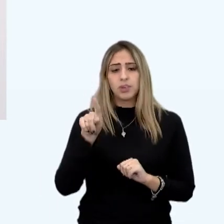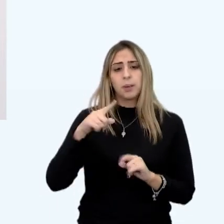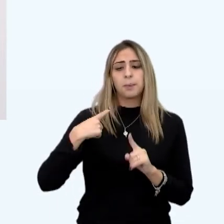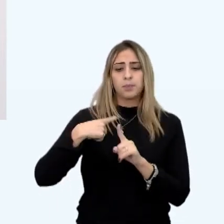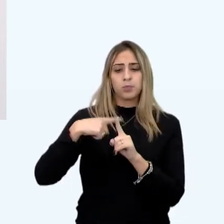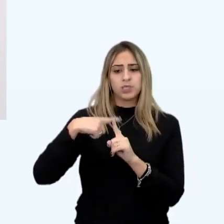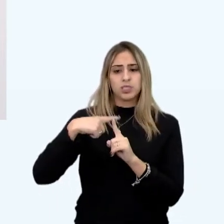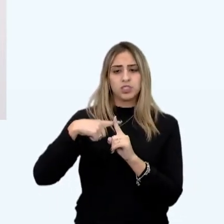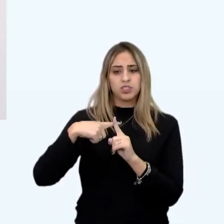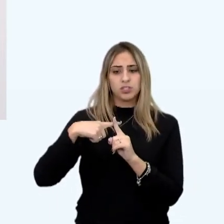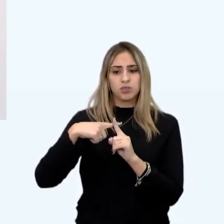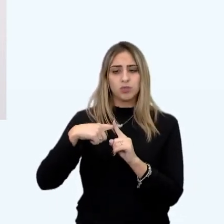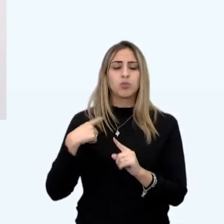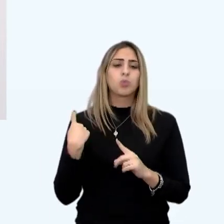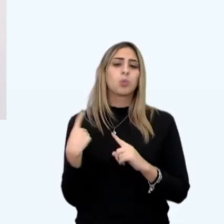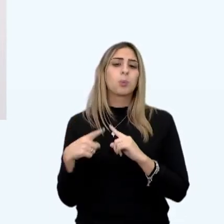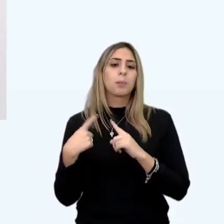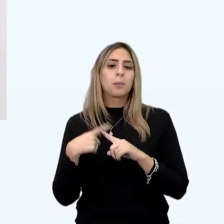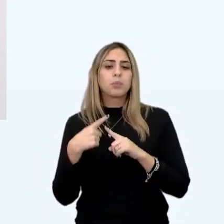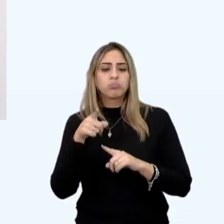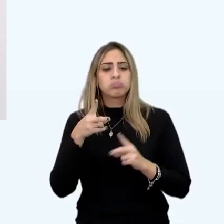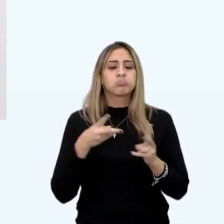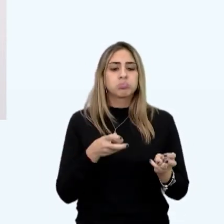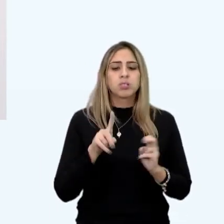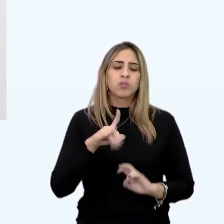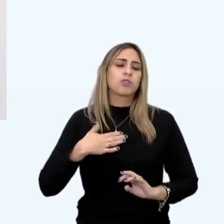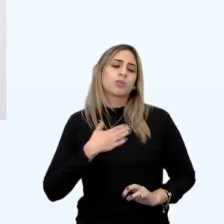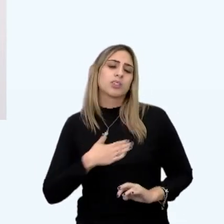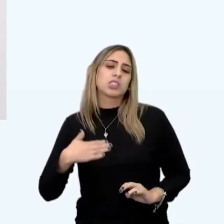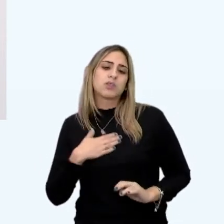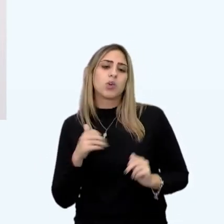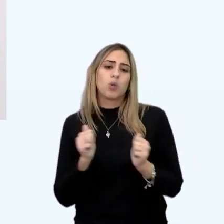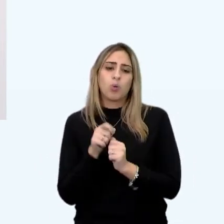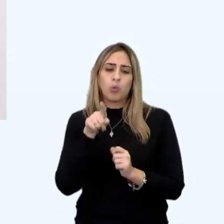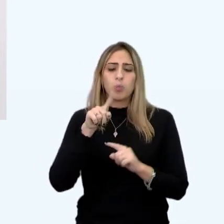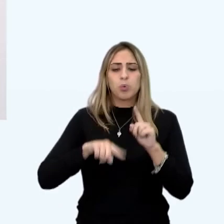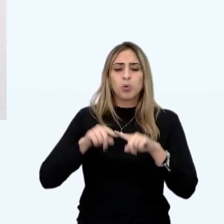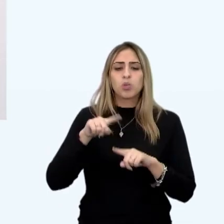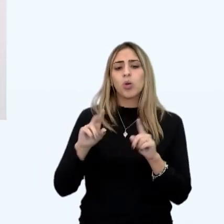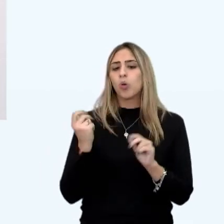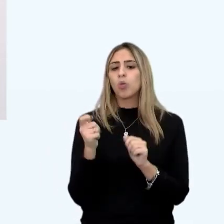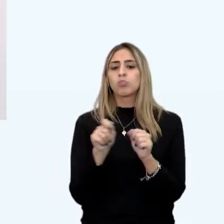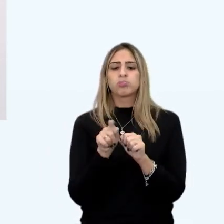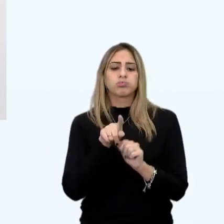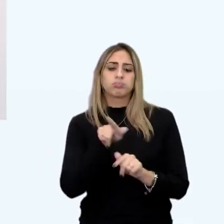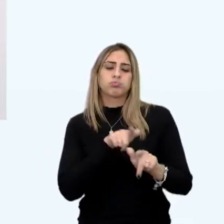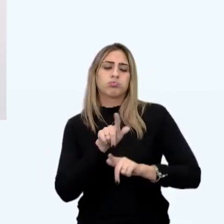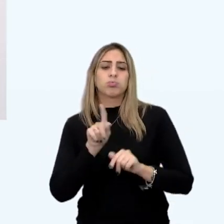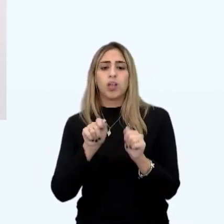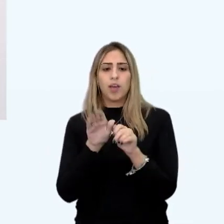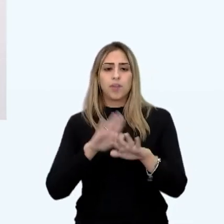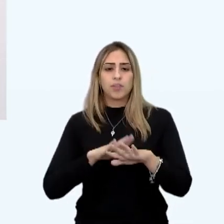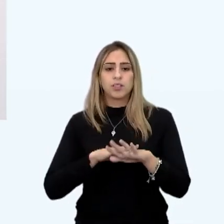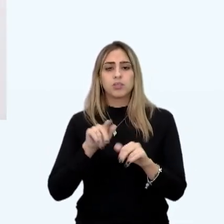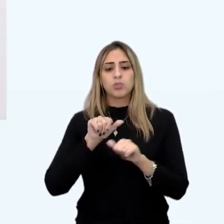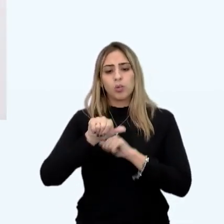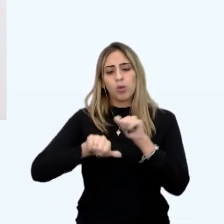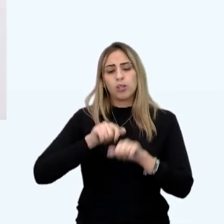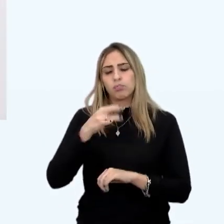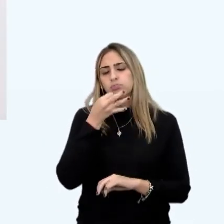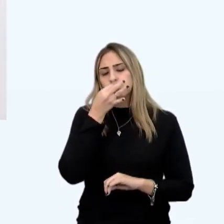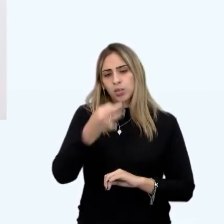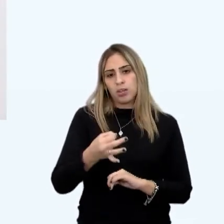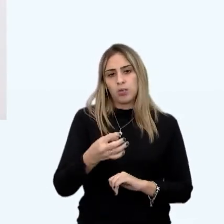positivos. Geralmente é um consumidor que não ficou satisfeito com o produto ou serviço realizado e torna pública sua opinião.